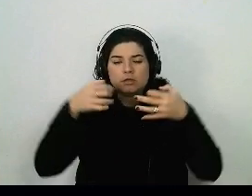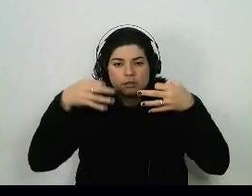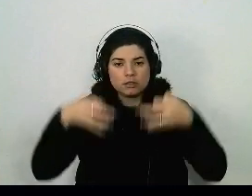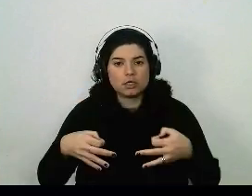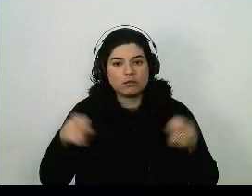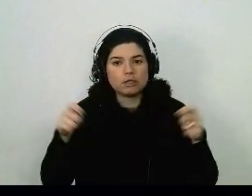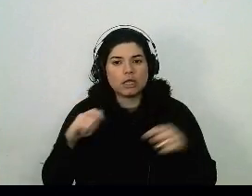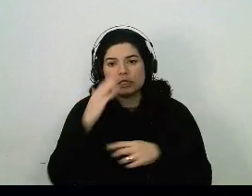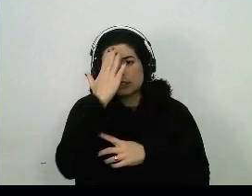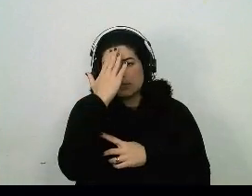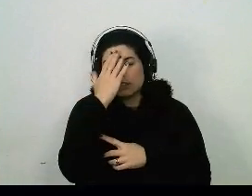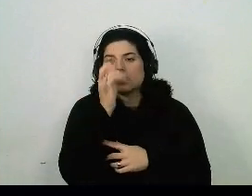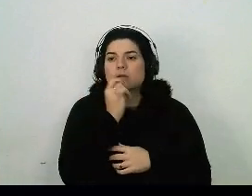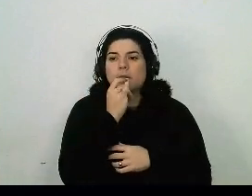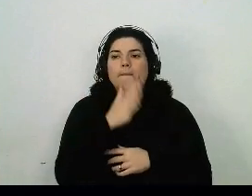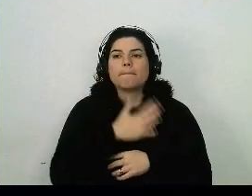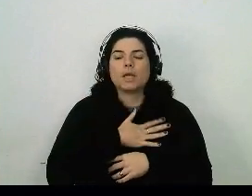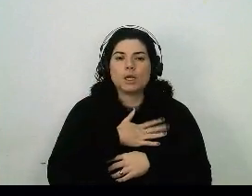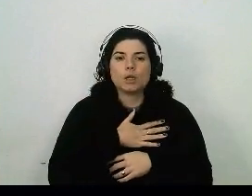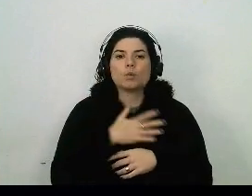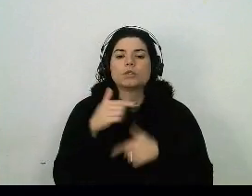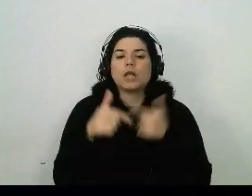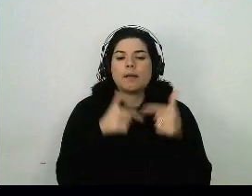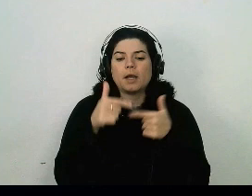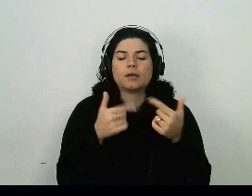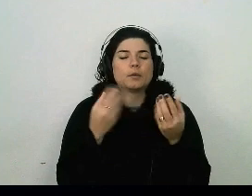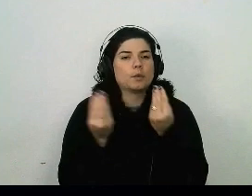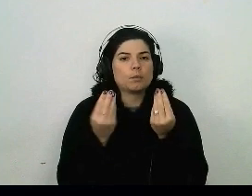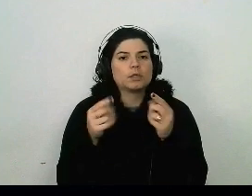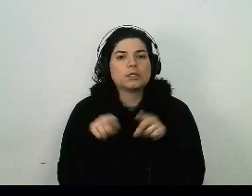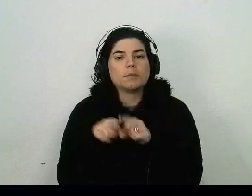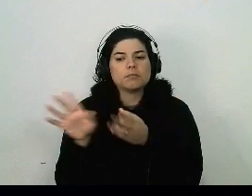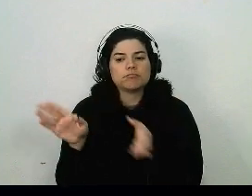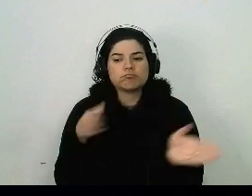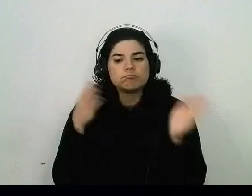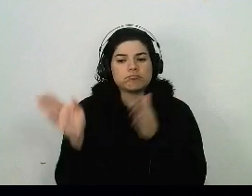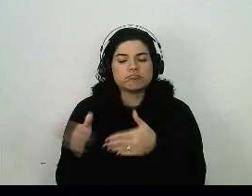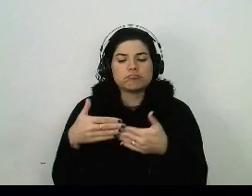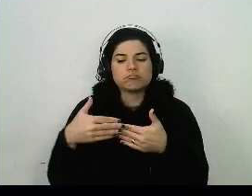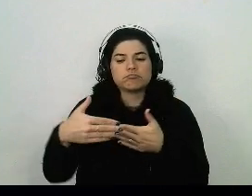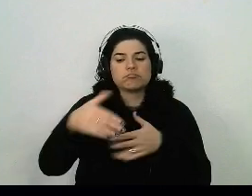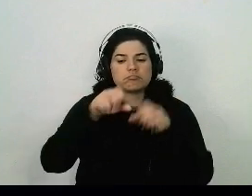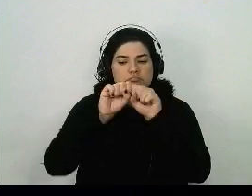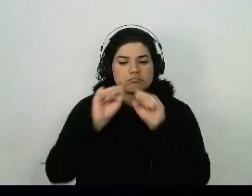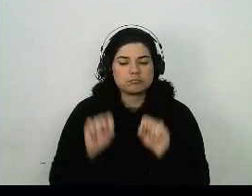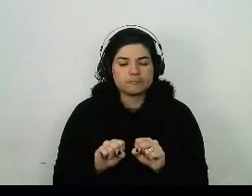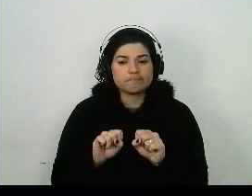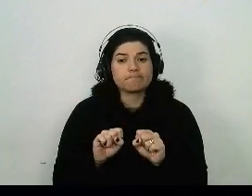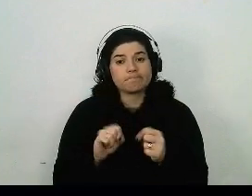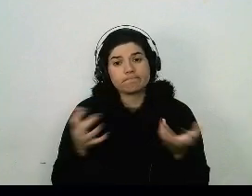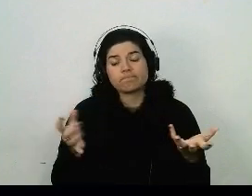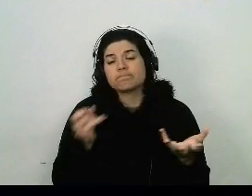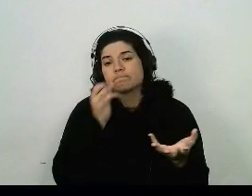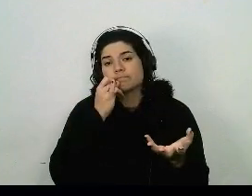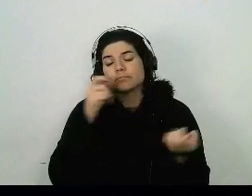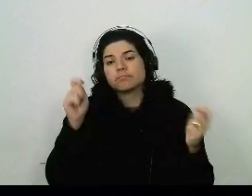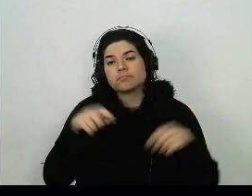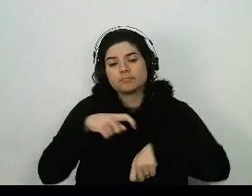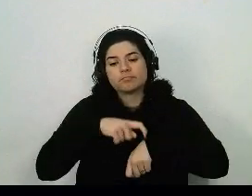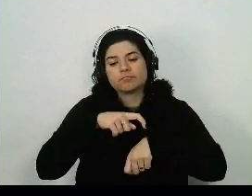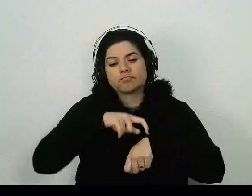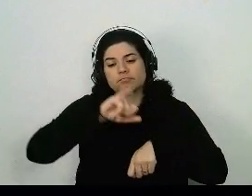por exemplo as minhas passagens de serviço e o meu fluxo ao longo do sistema é como se a gente tivesse otimizando um processo de kanban